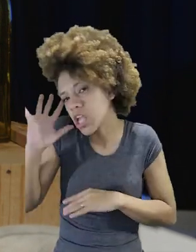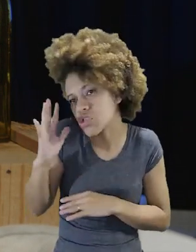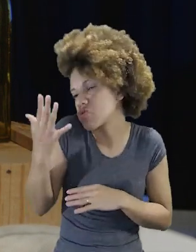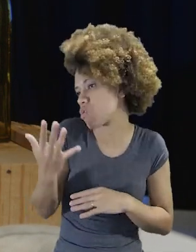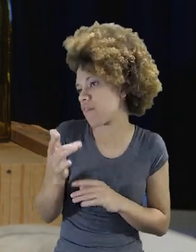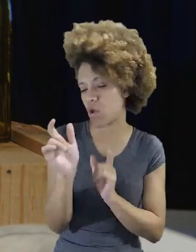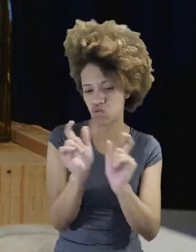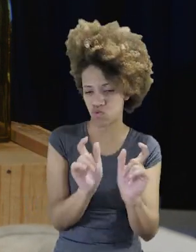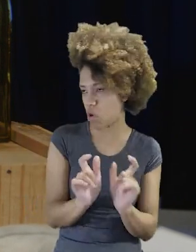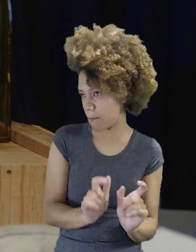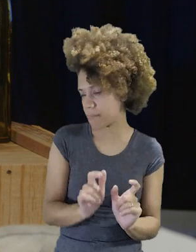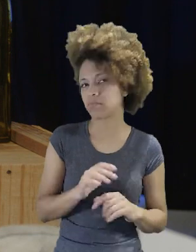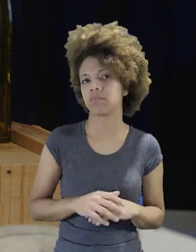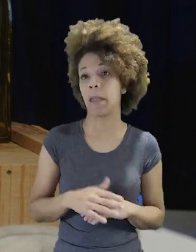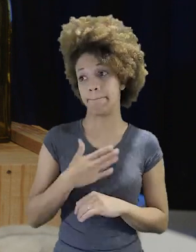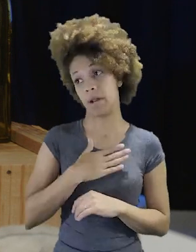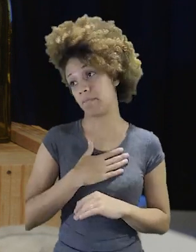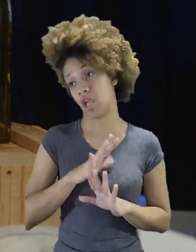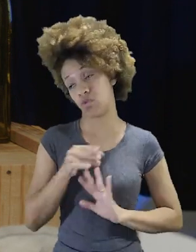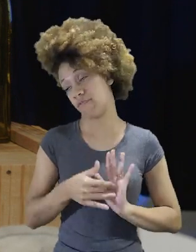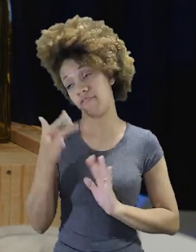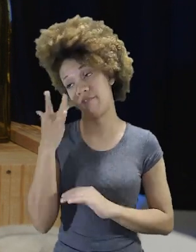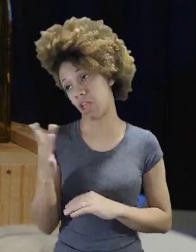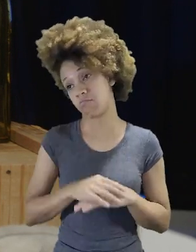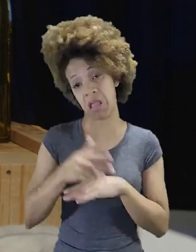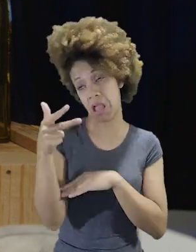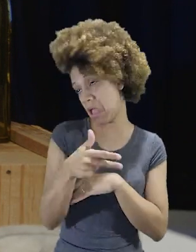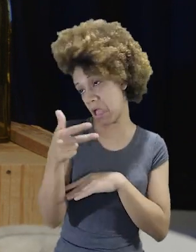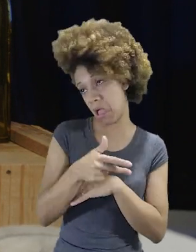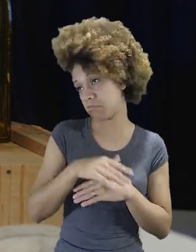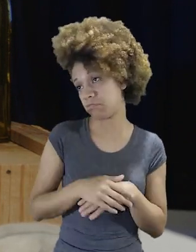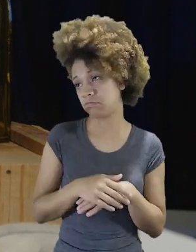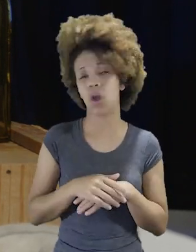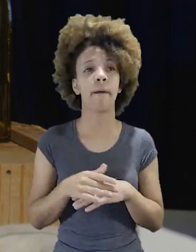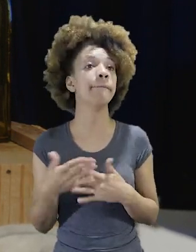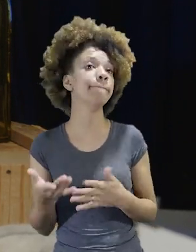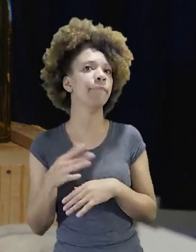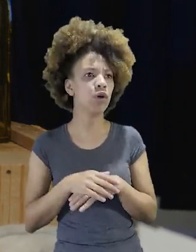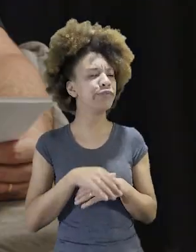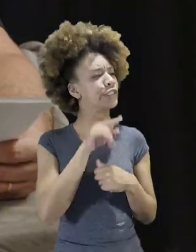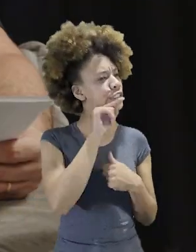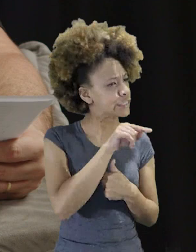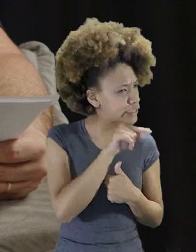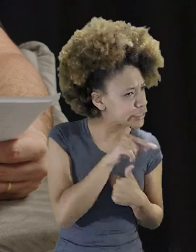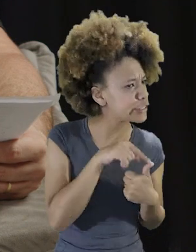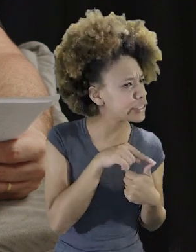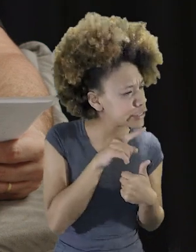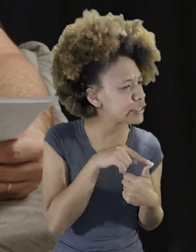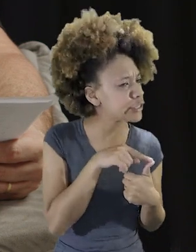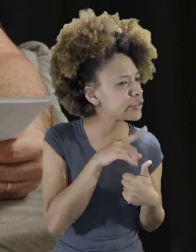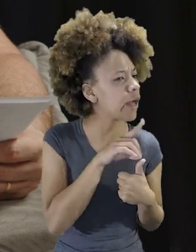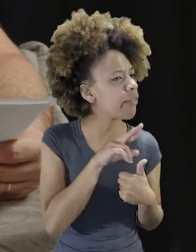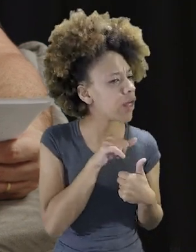tá ligado que tem uma ambientação meio meio meio meio do espaço assim tá ligado para tu usa